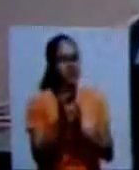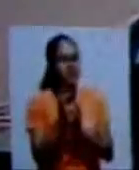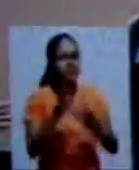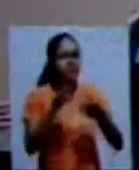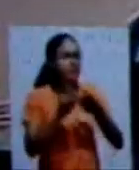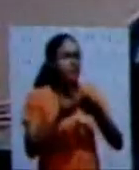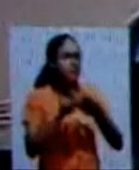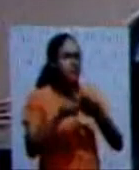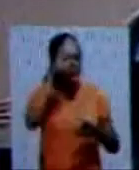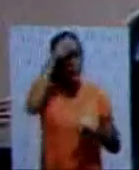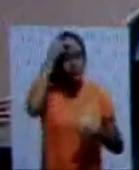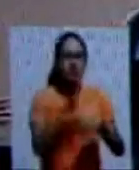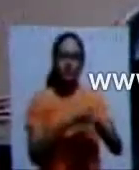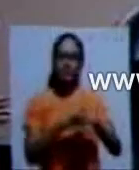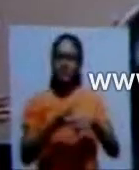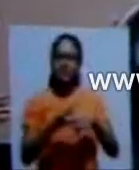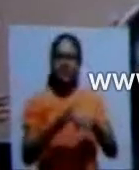pobre.